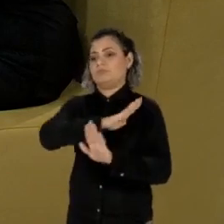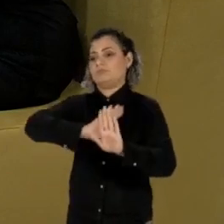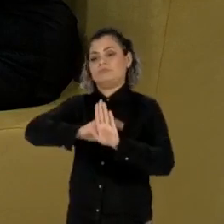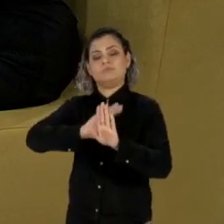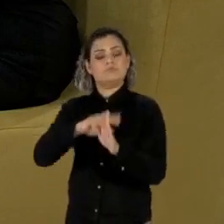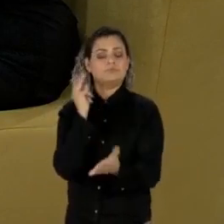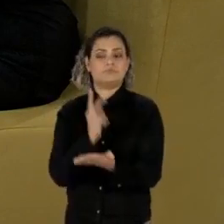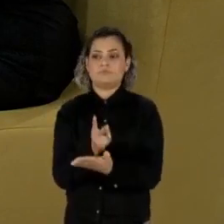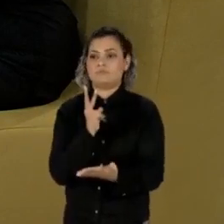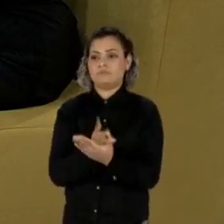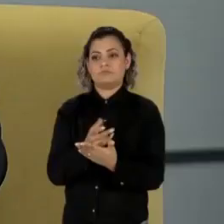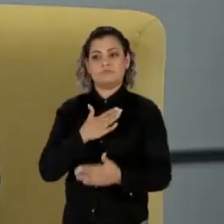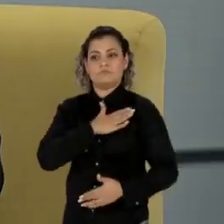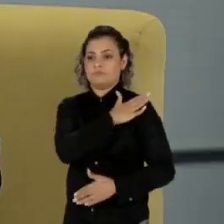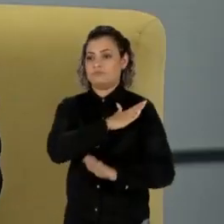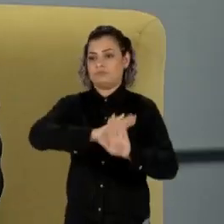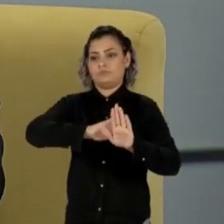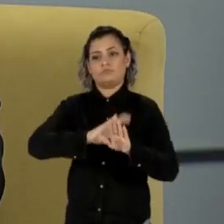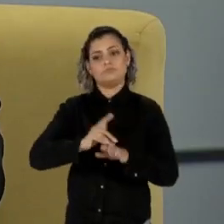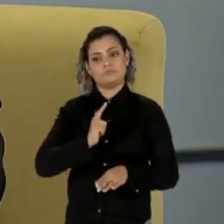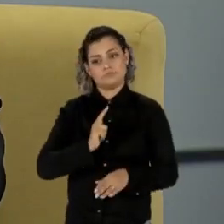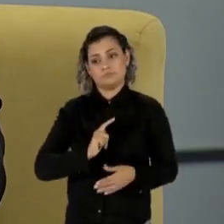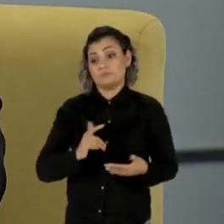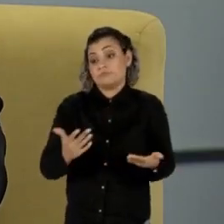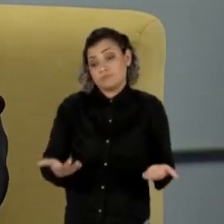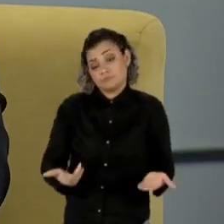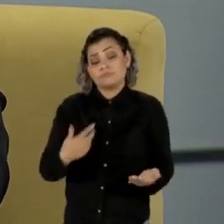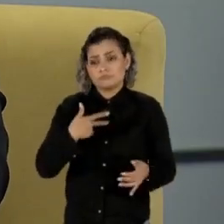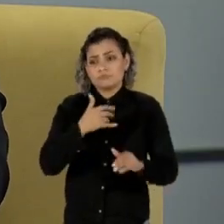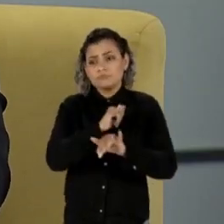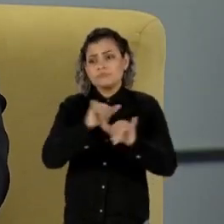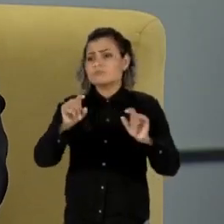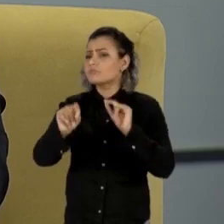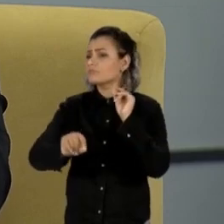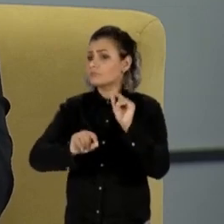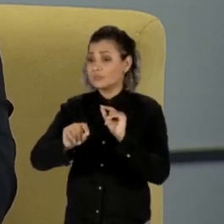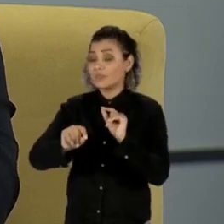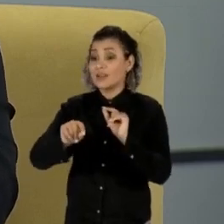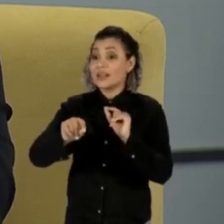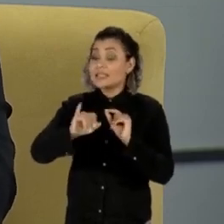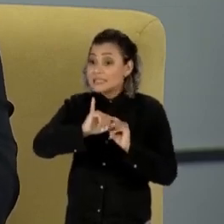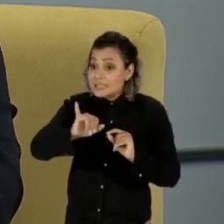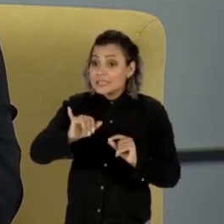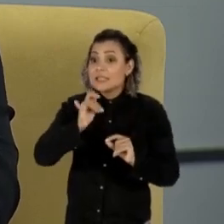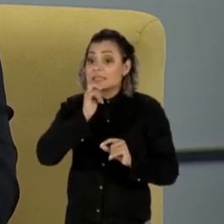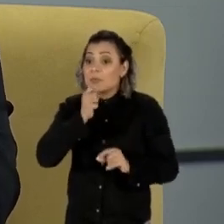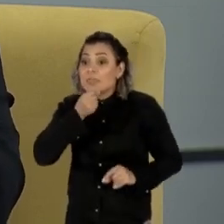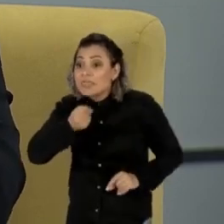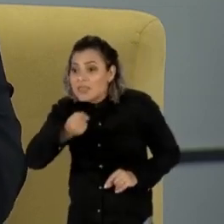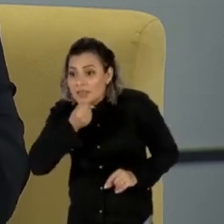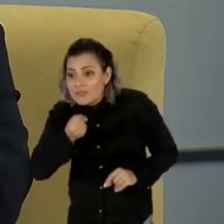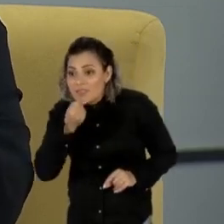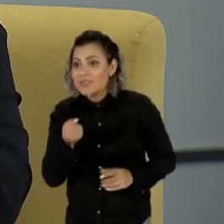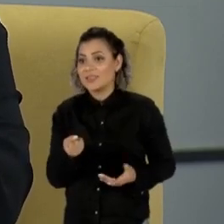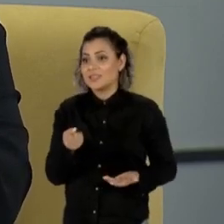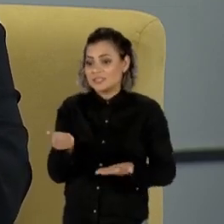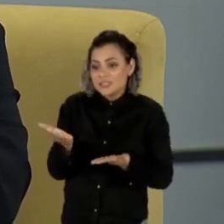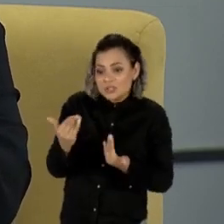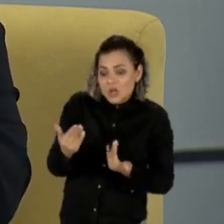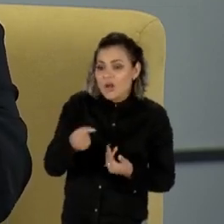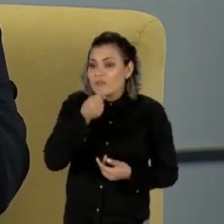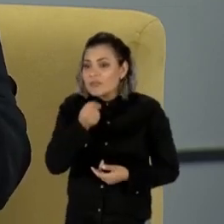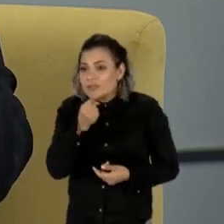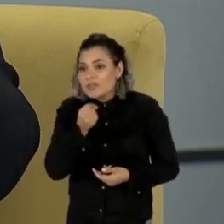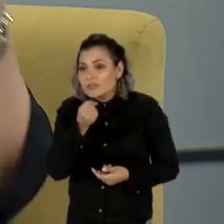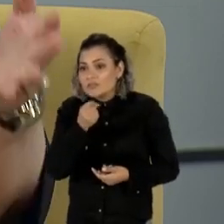duas partes então eu com vida sim ao ser abordado por uma entrevista com mais jovem